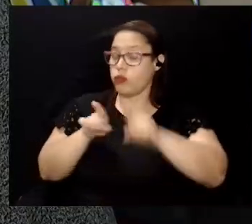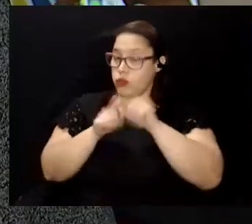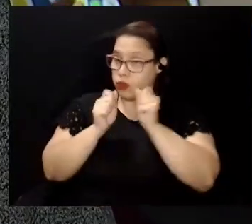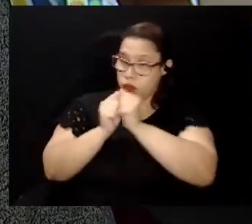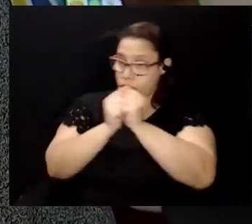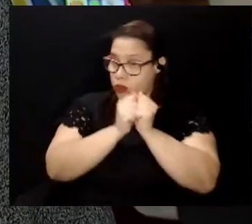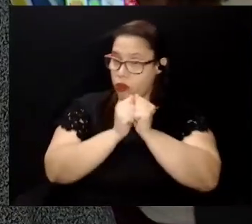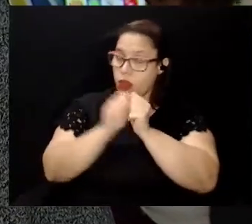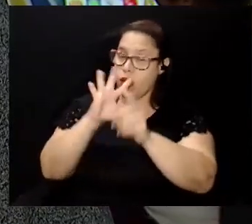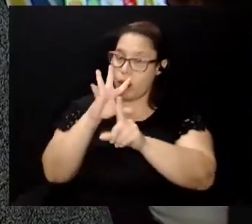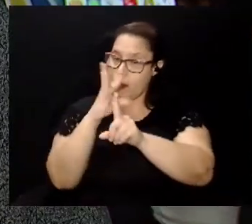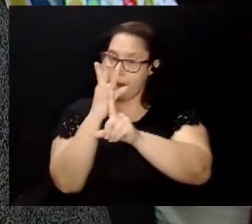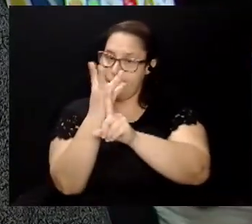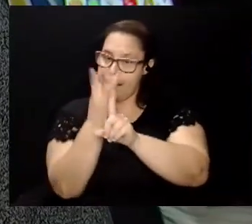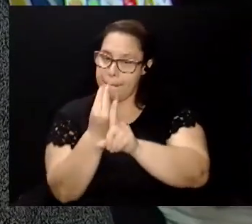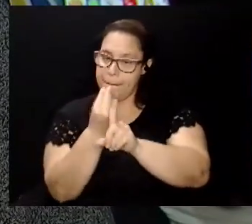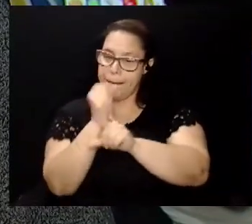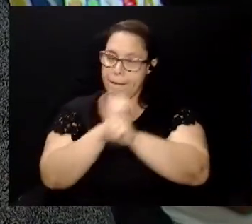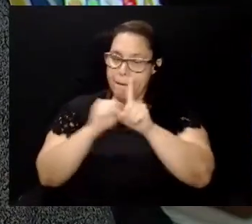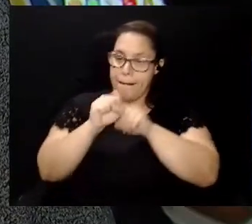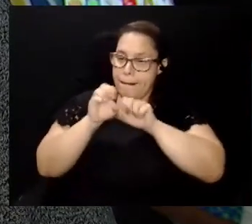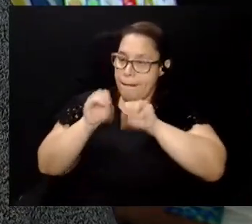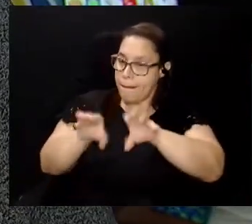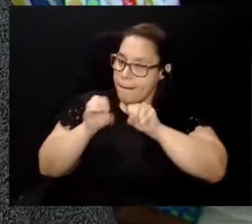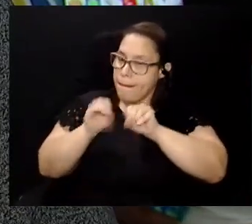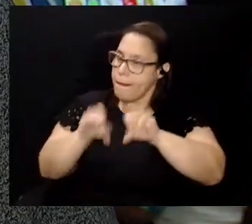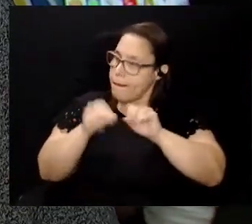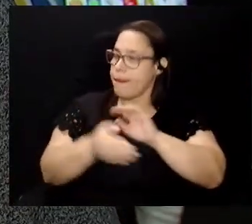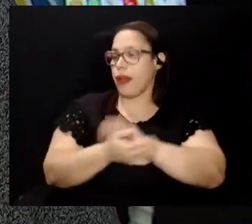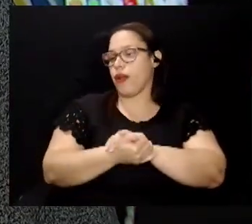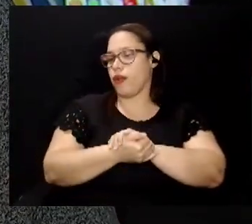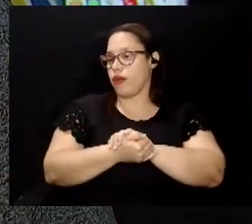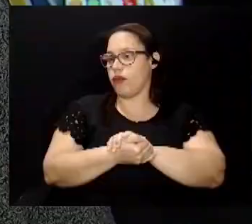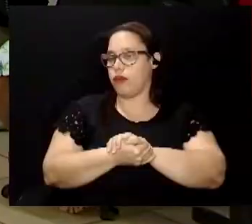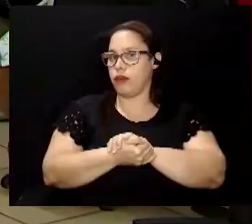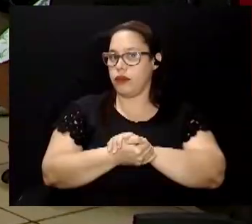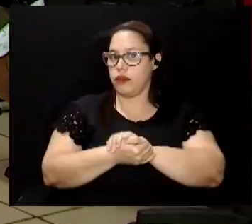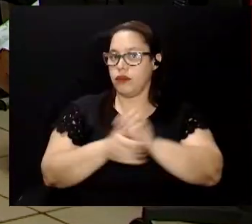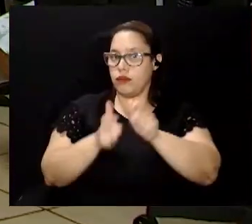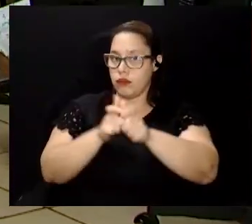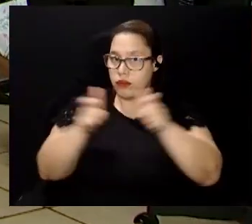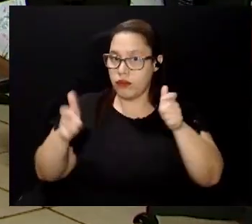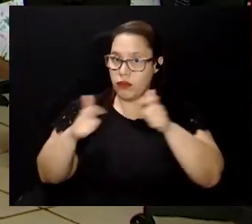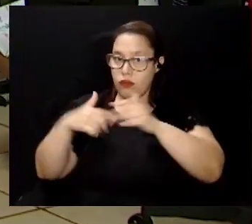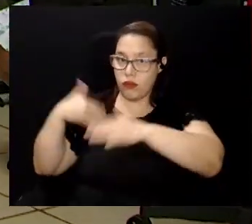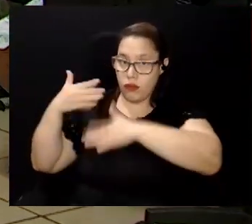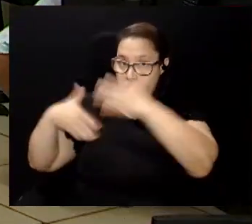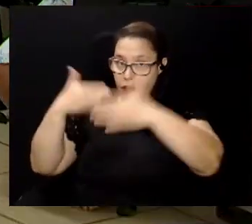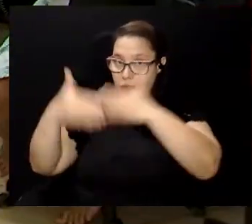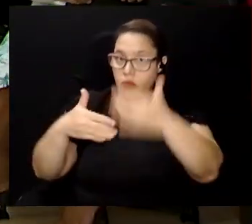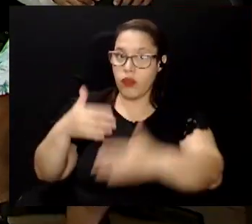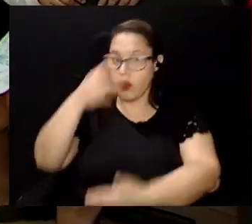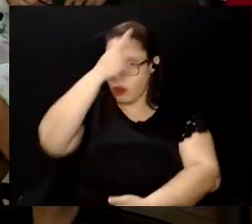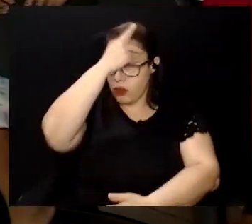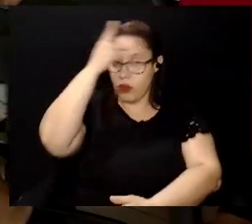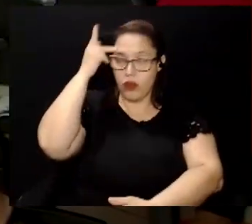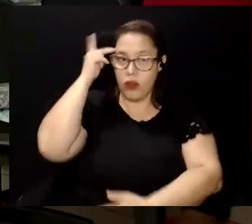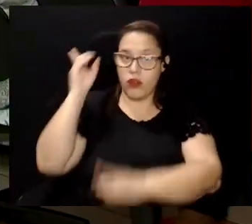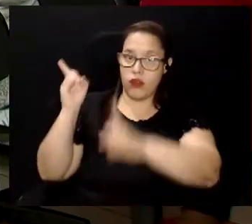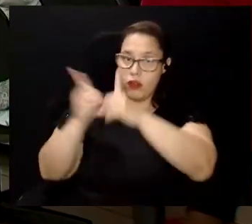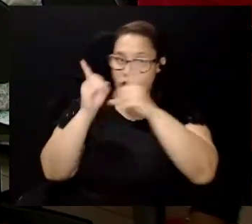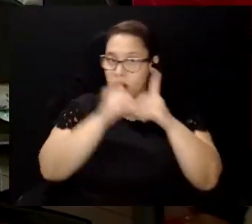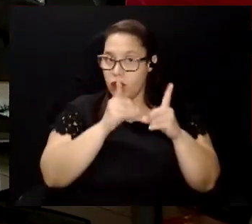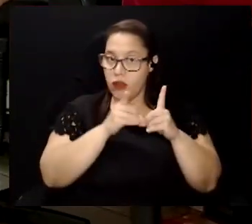das artes, sendo um sócio-educador que possa estar ampliando o repertório dessas pessoas, esses atendidos